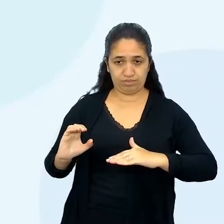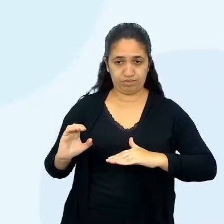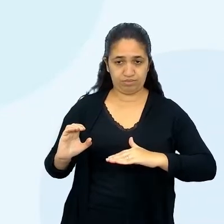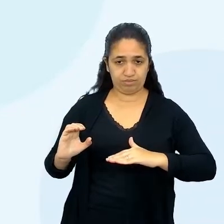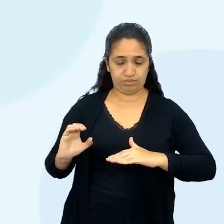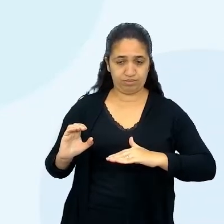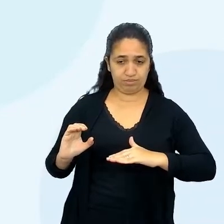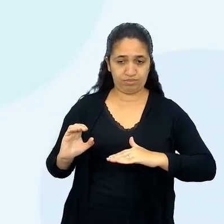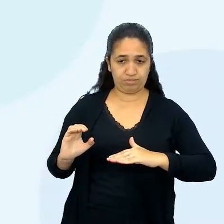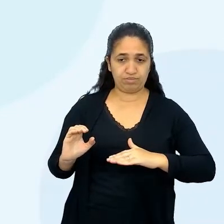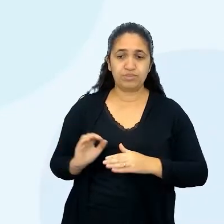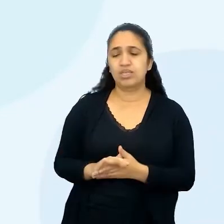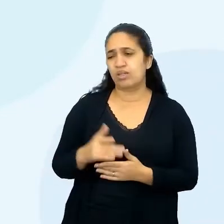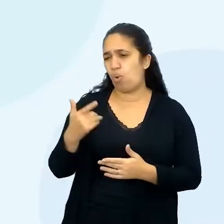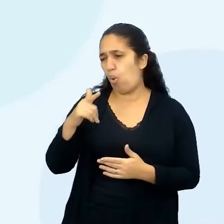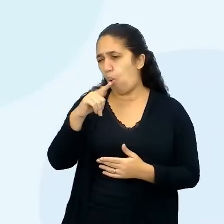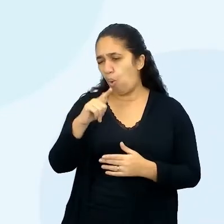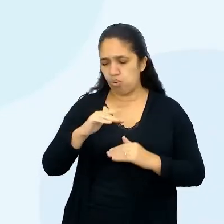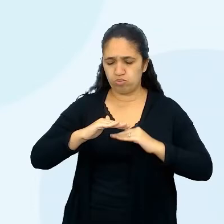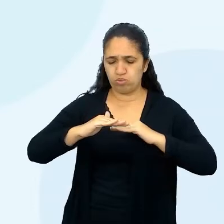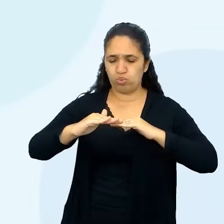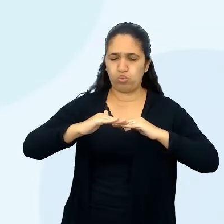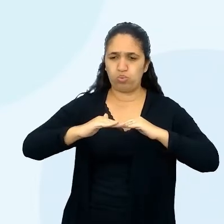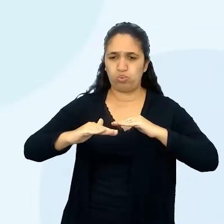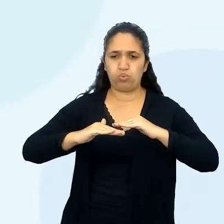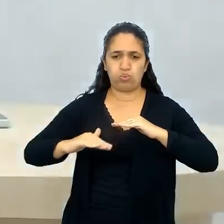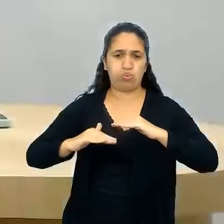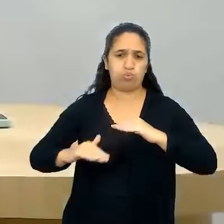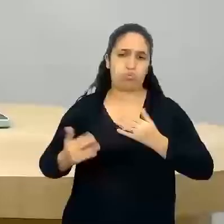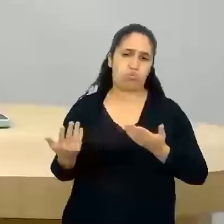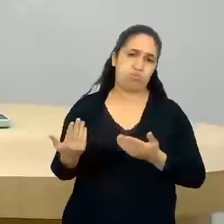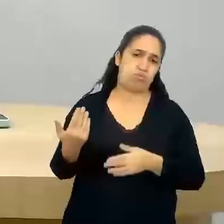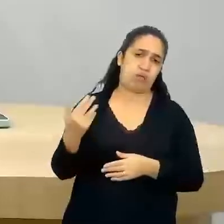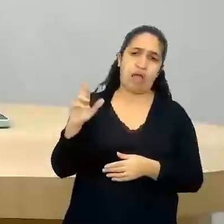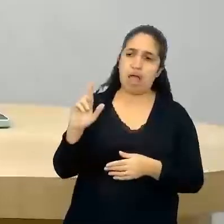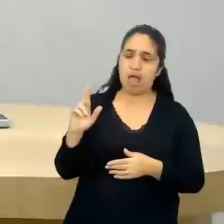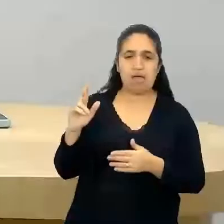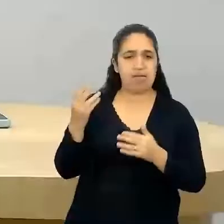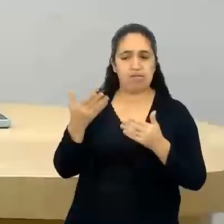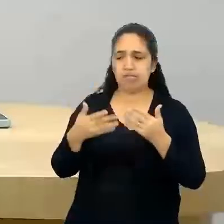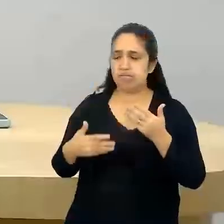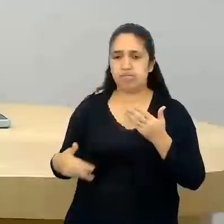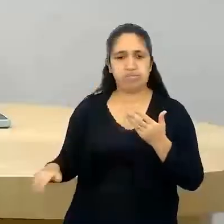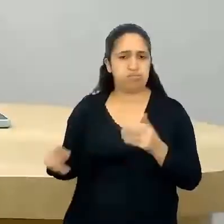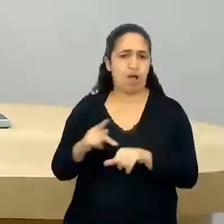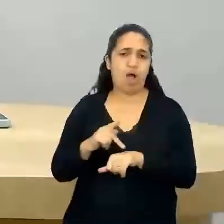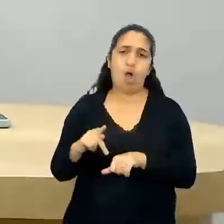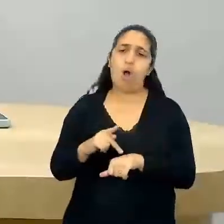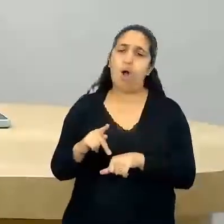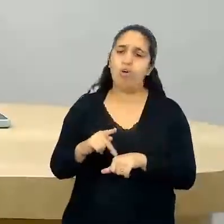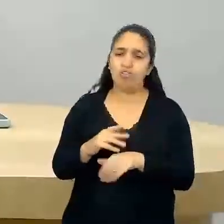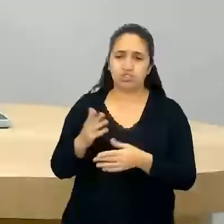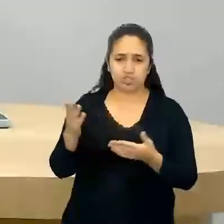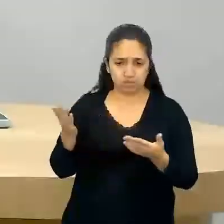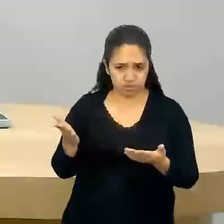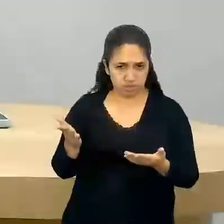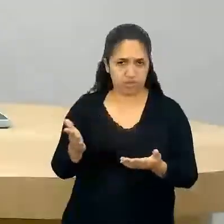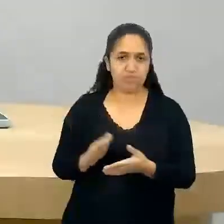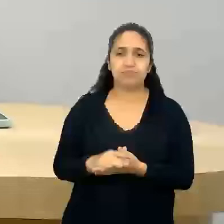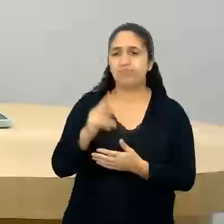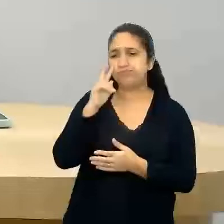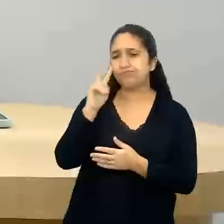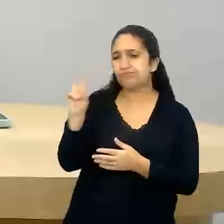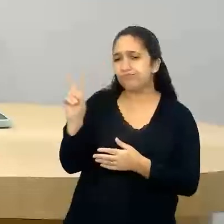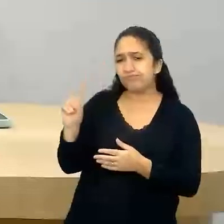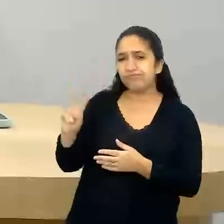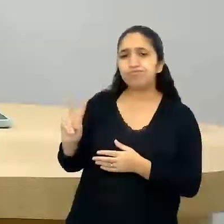E, logicamente, nós temos outros horizontes, como, por exemplo, o horizonte R, que faz parte aí da rocha matriz, que a gente vai estar